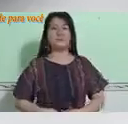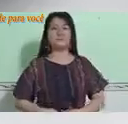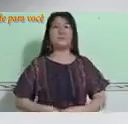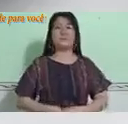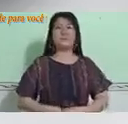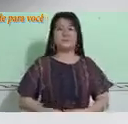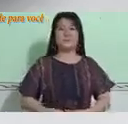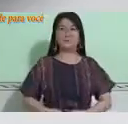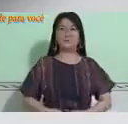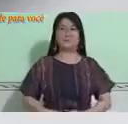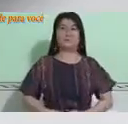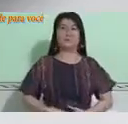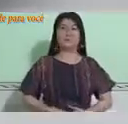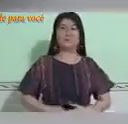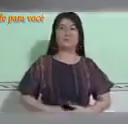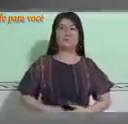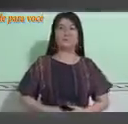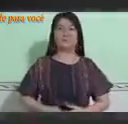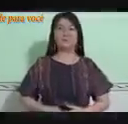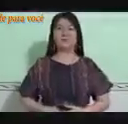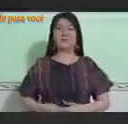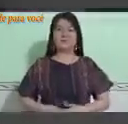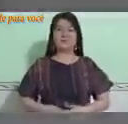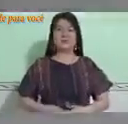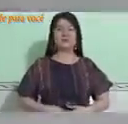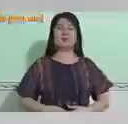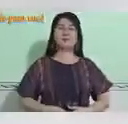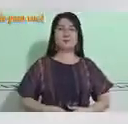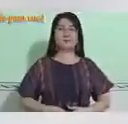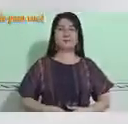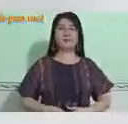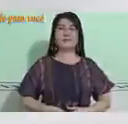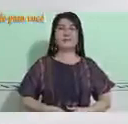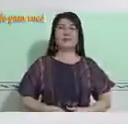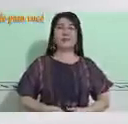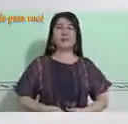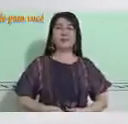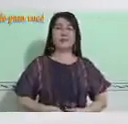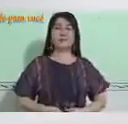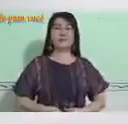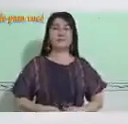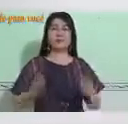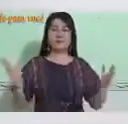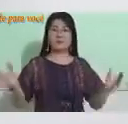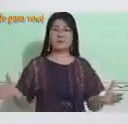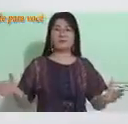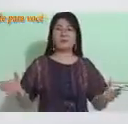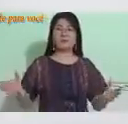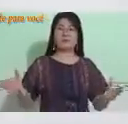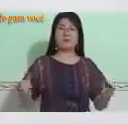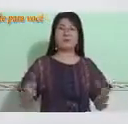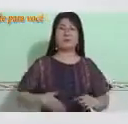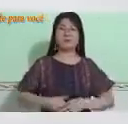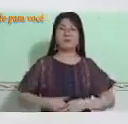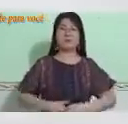Colonoscopia, a dieta para a colonoscopia deve ser iniciada 3 dias antes